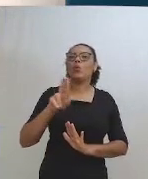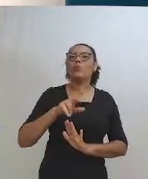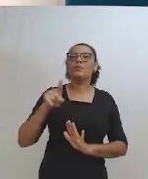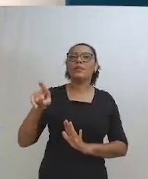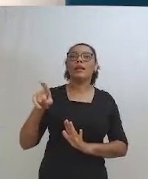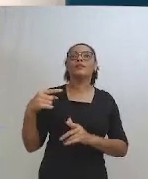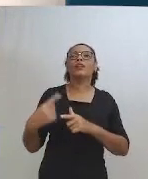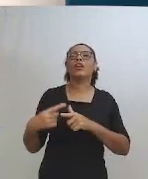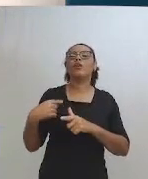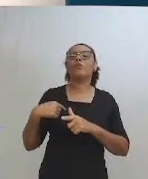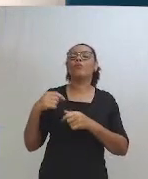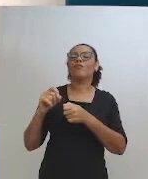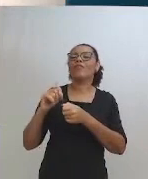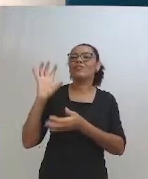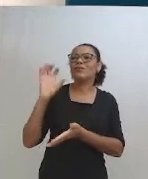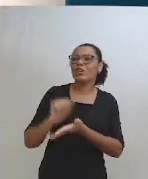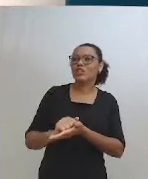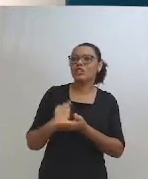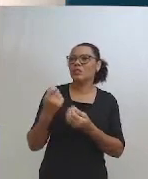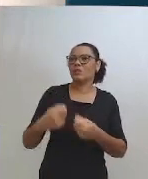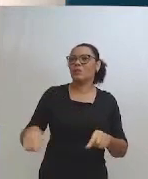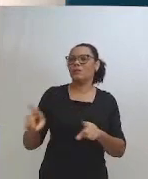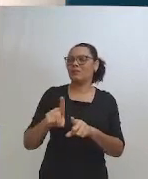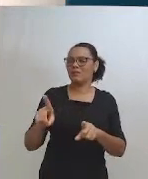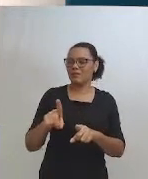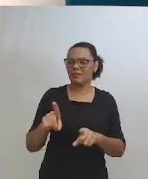tem a necessidade de